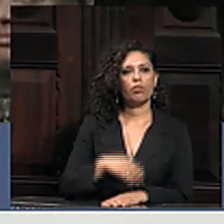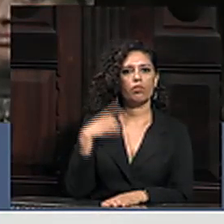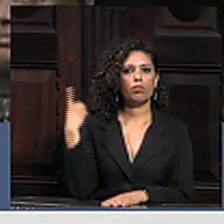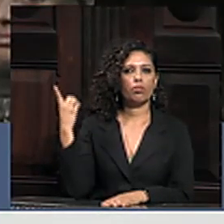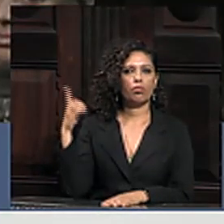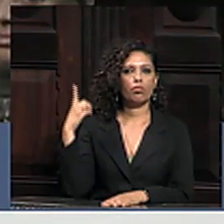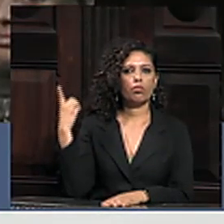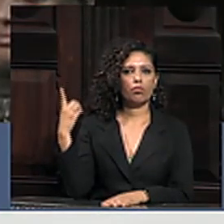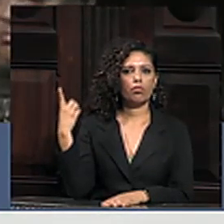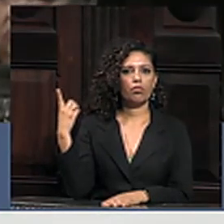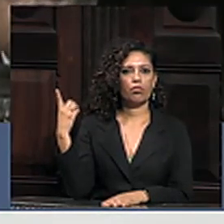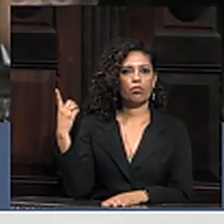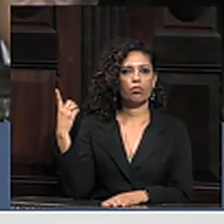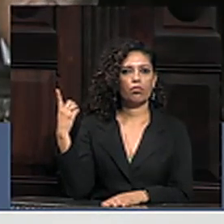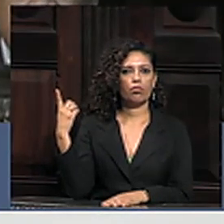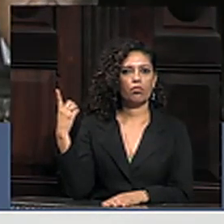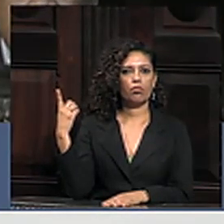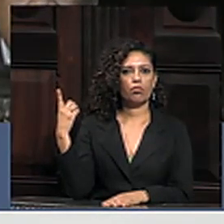Deputado...